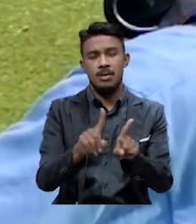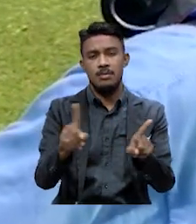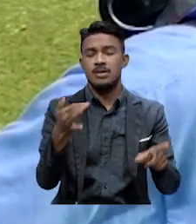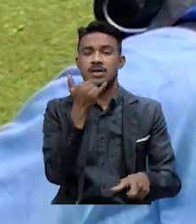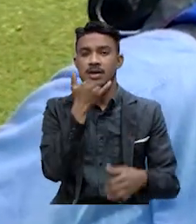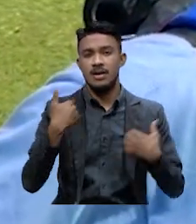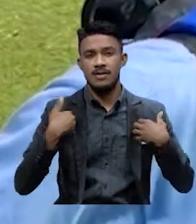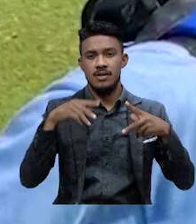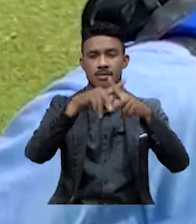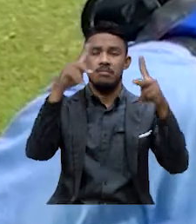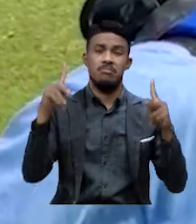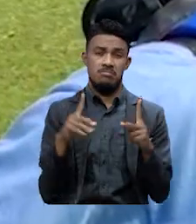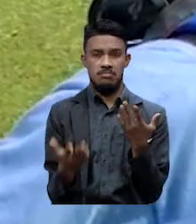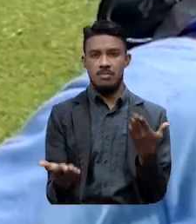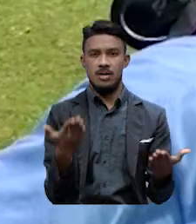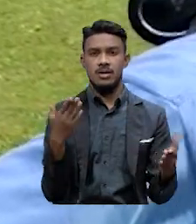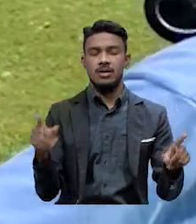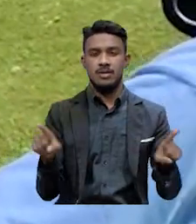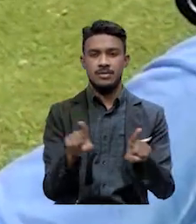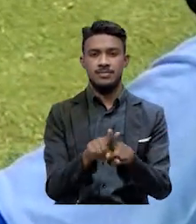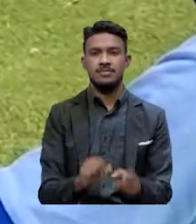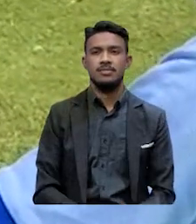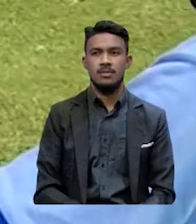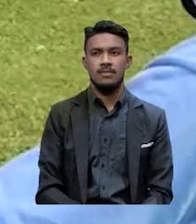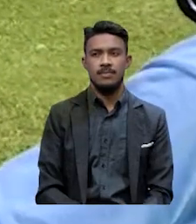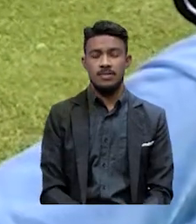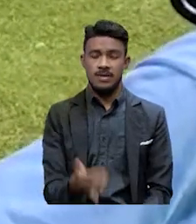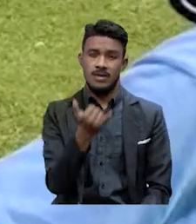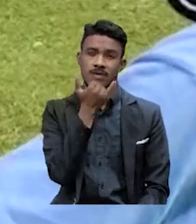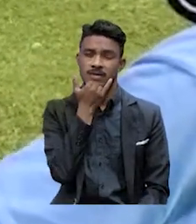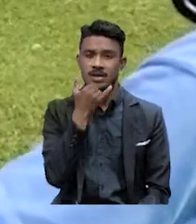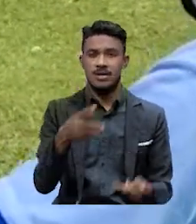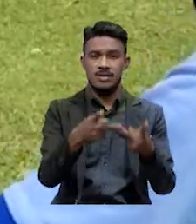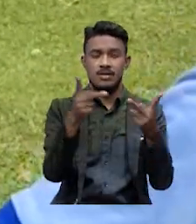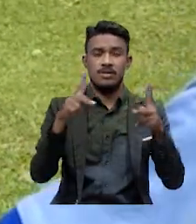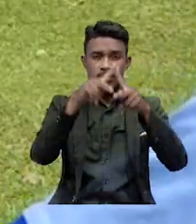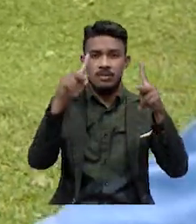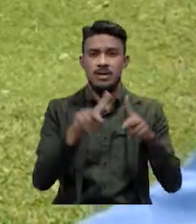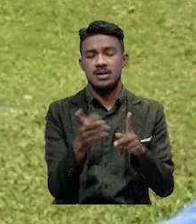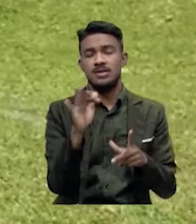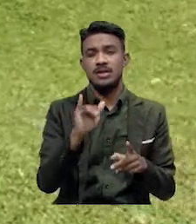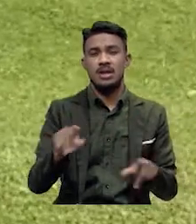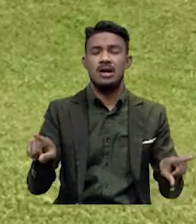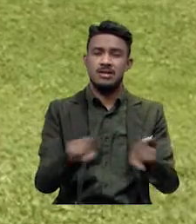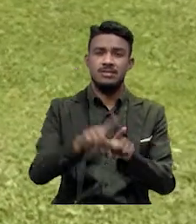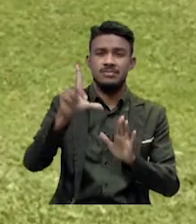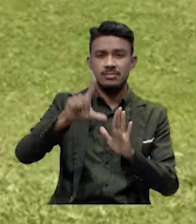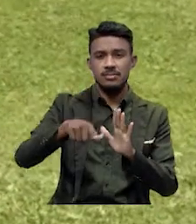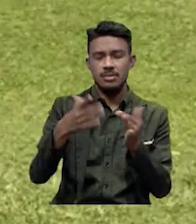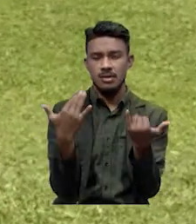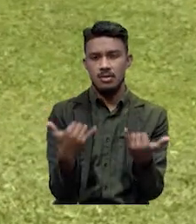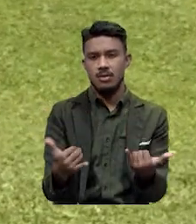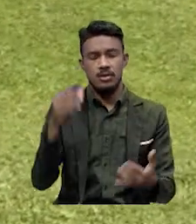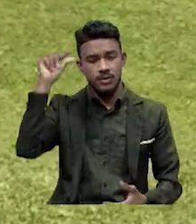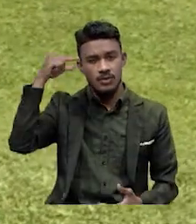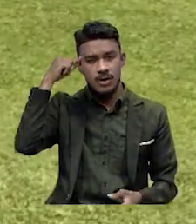ne maka lagu sai da fale ton kompanya lokal se ne waru waru batne ape traze la tawora ape governo